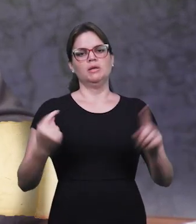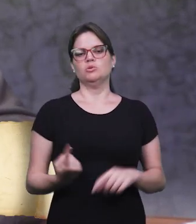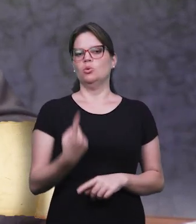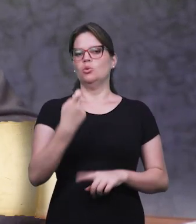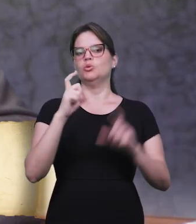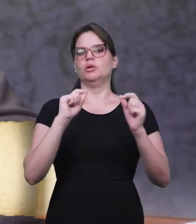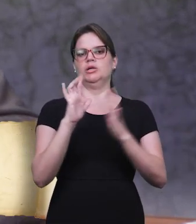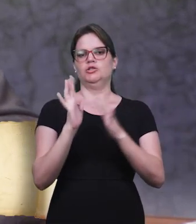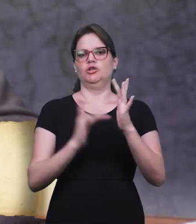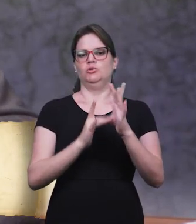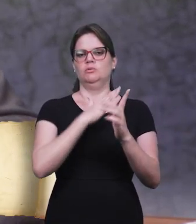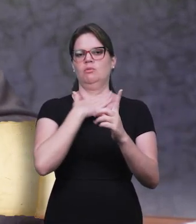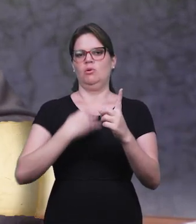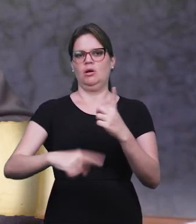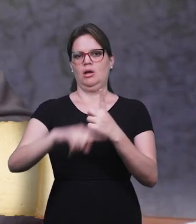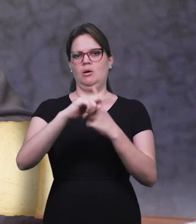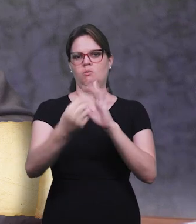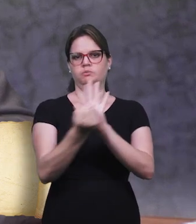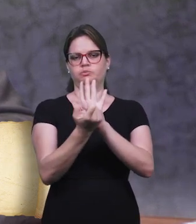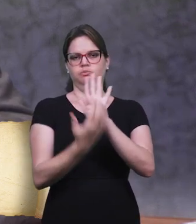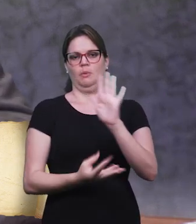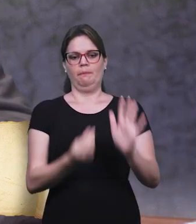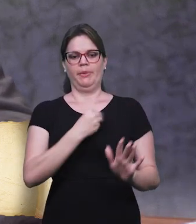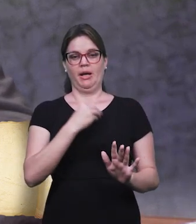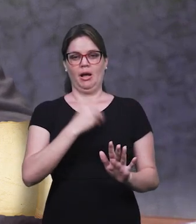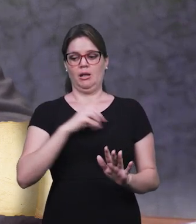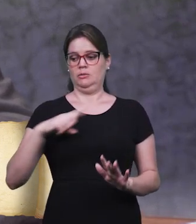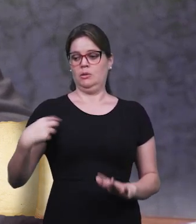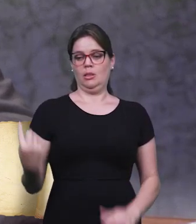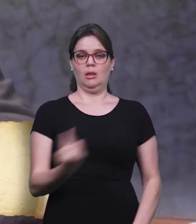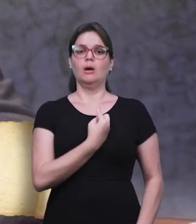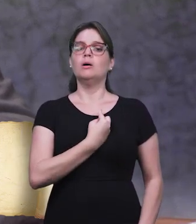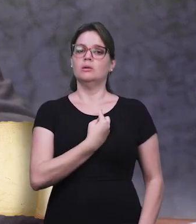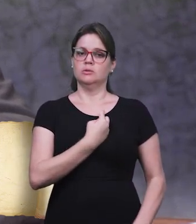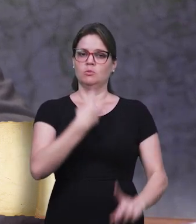que Jesus morreu pelos nossos pecados. Ele diz assim,